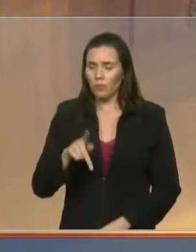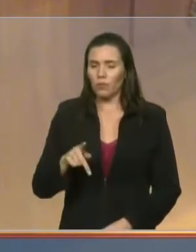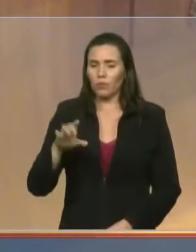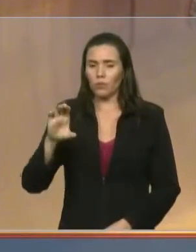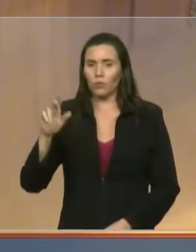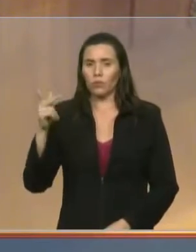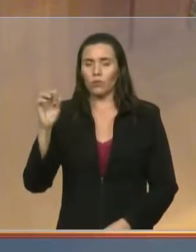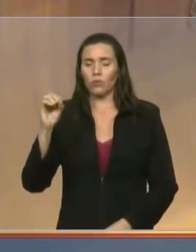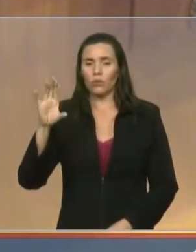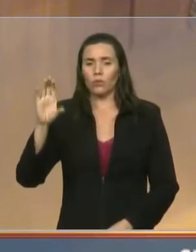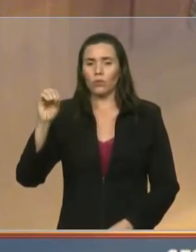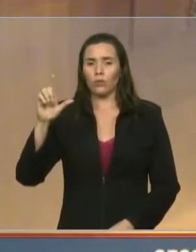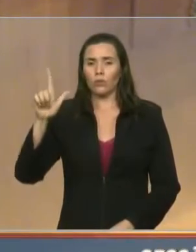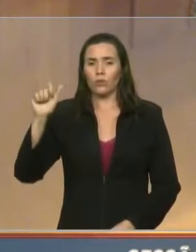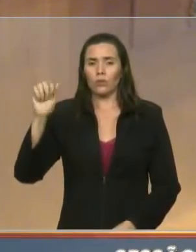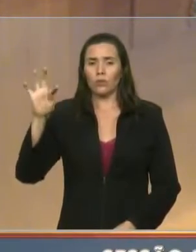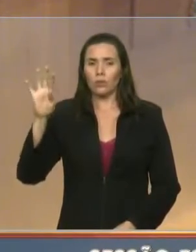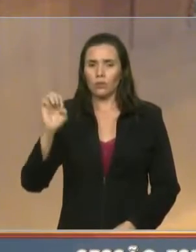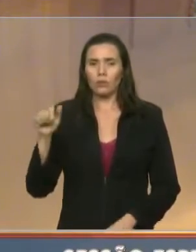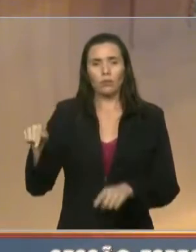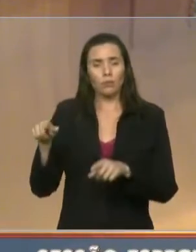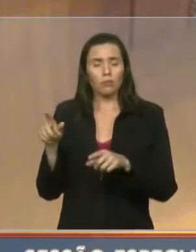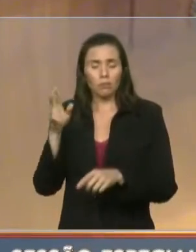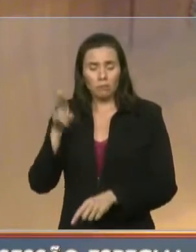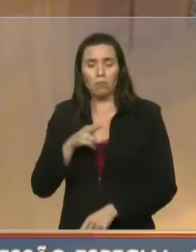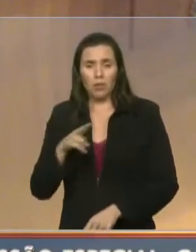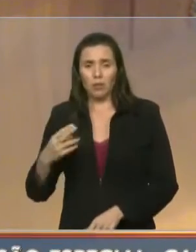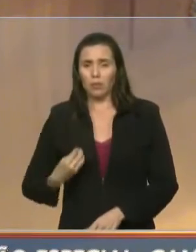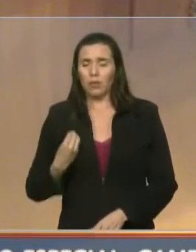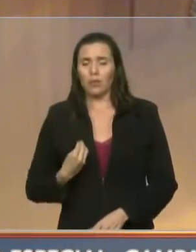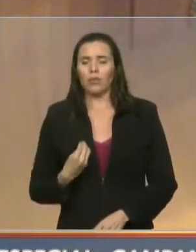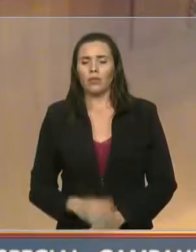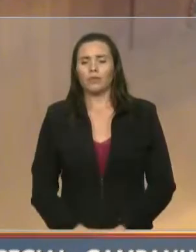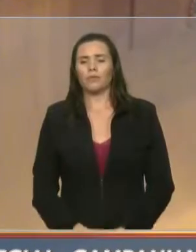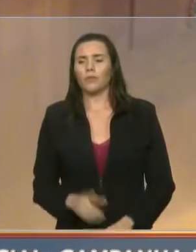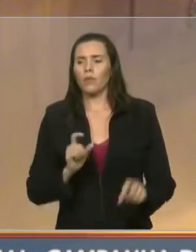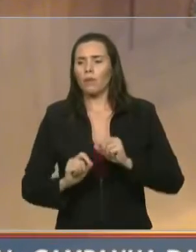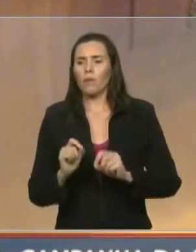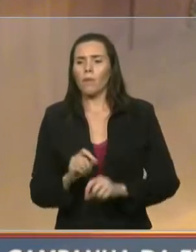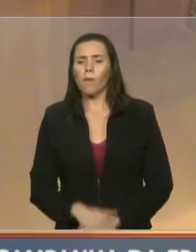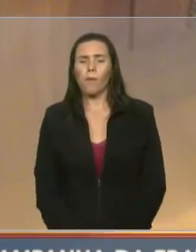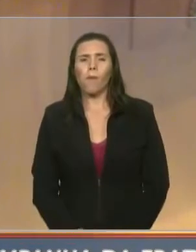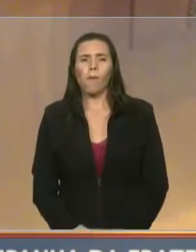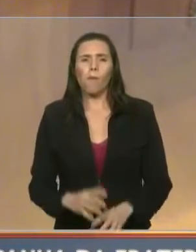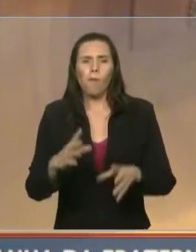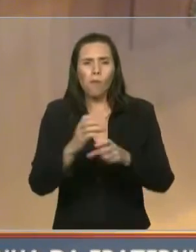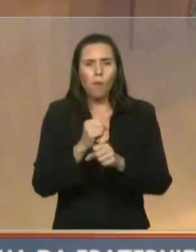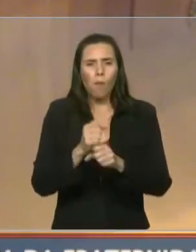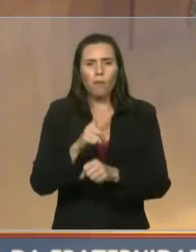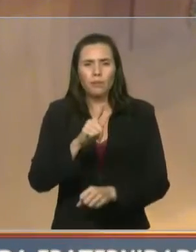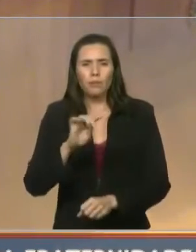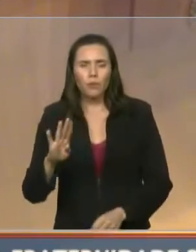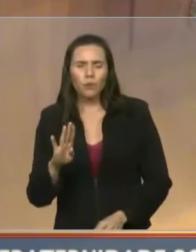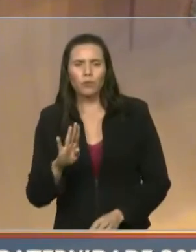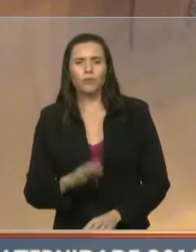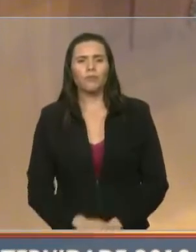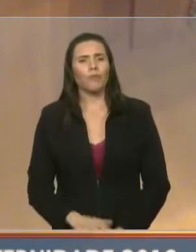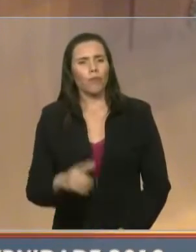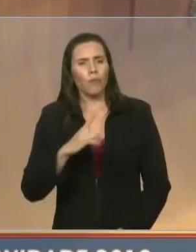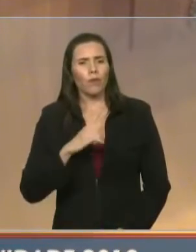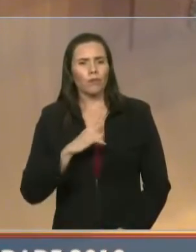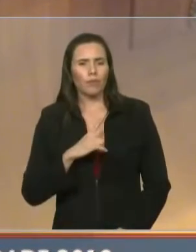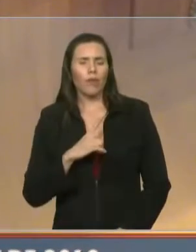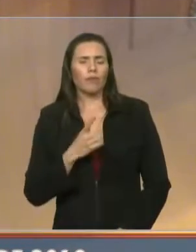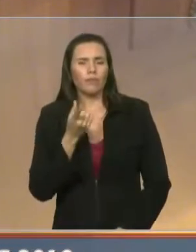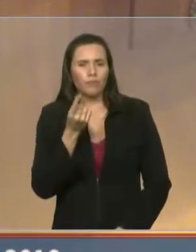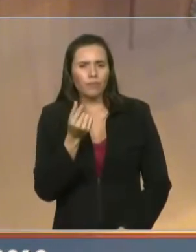municipal, fazer com que os orçamentos públicos contemplem recursos suficientes para tal.